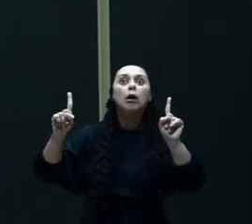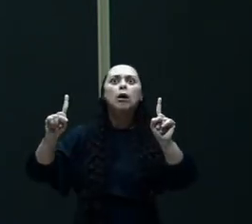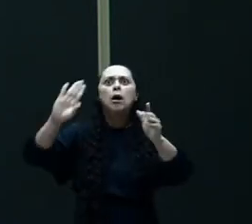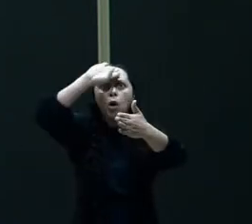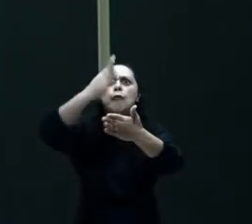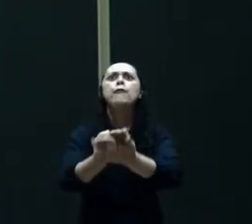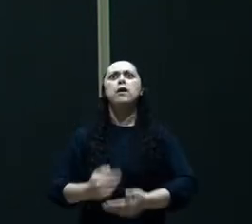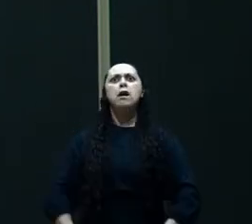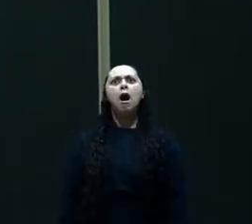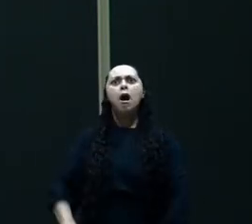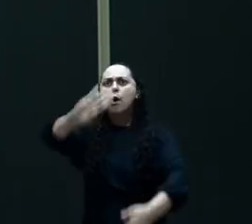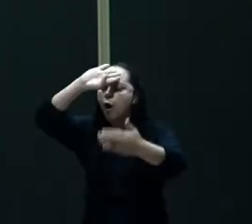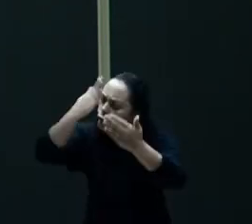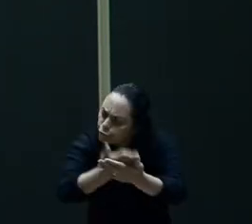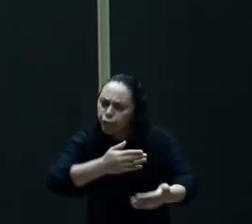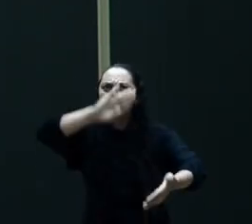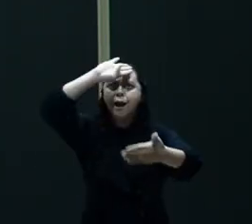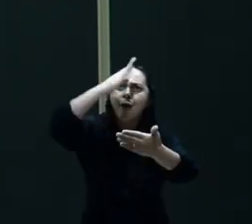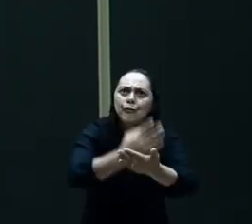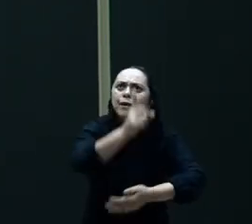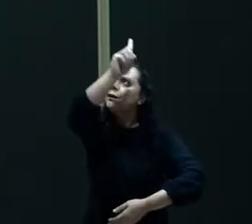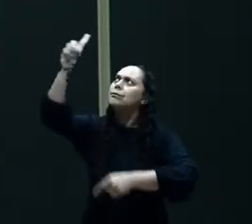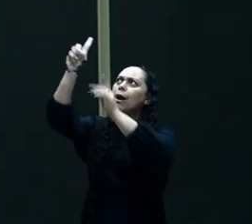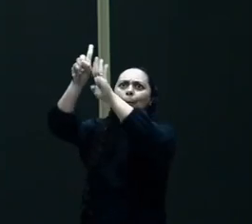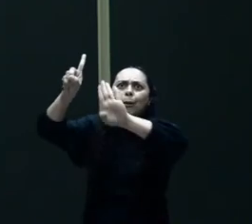Deus que fez a promessa